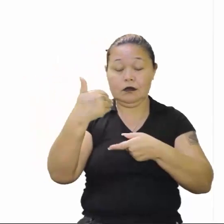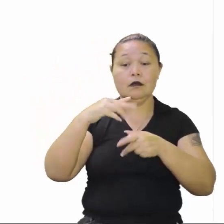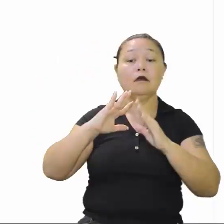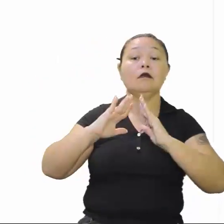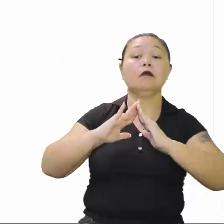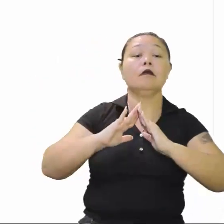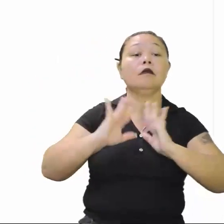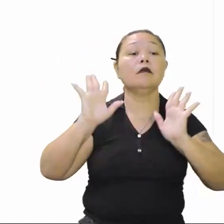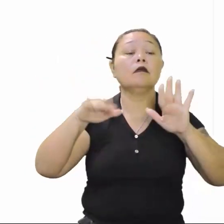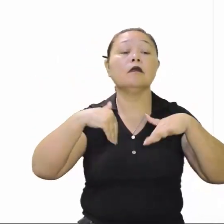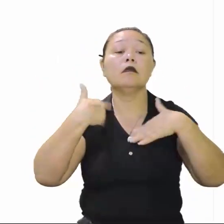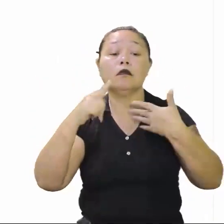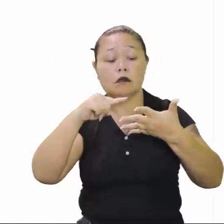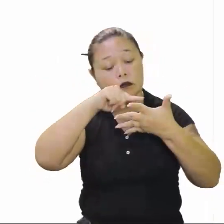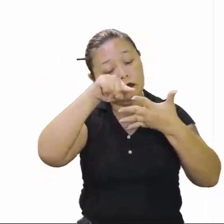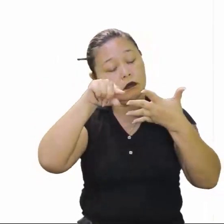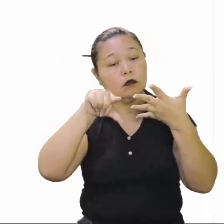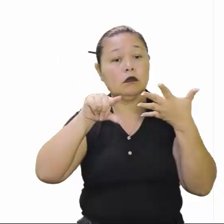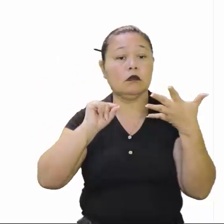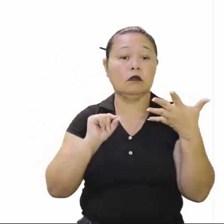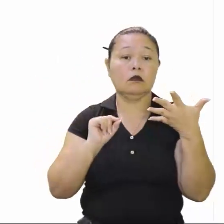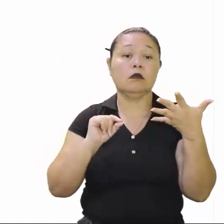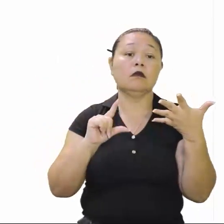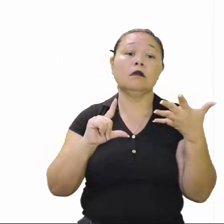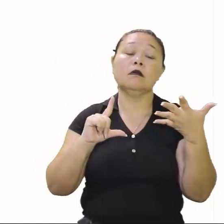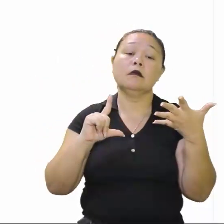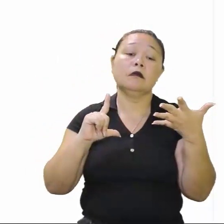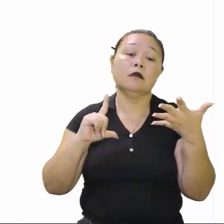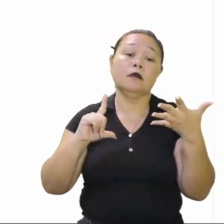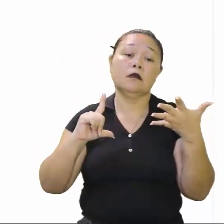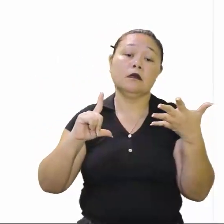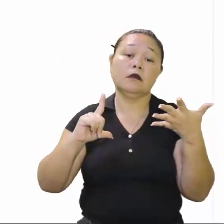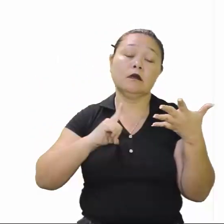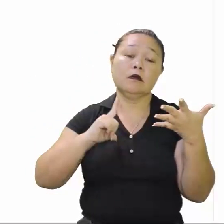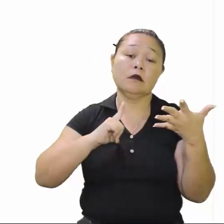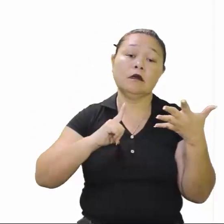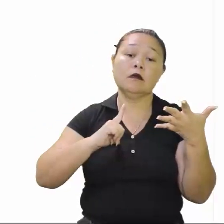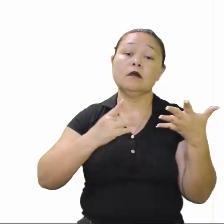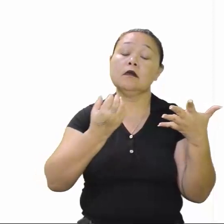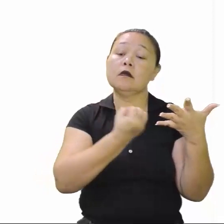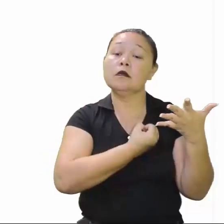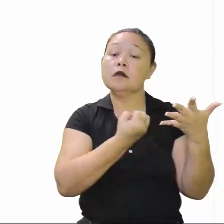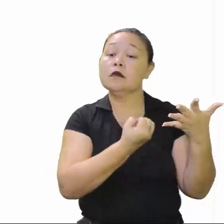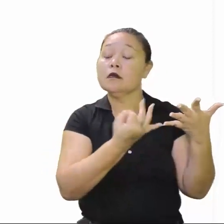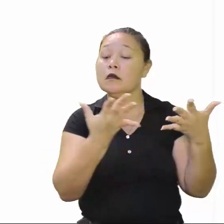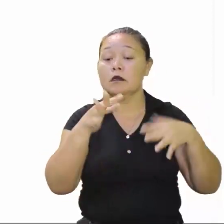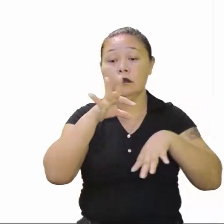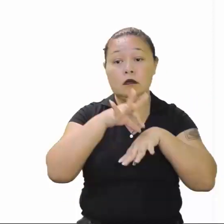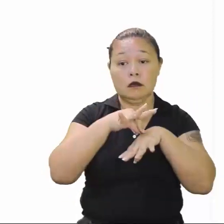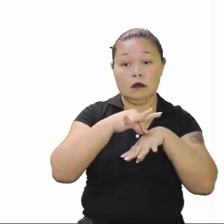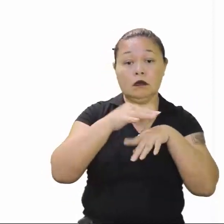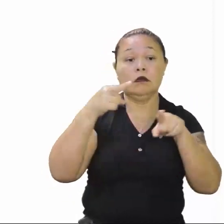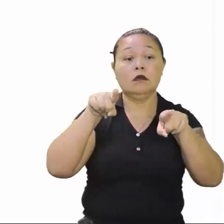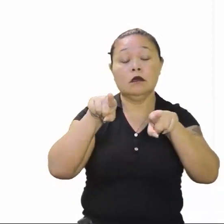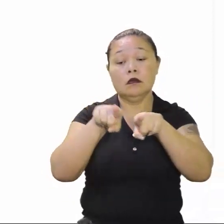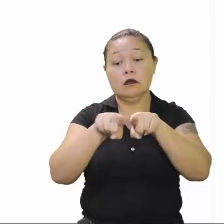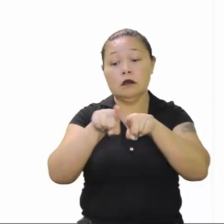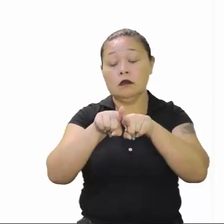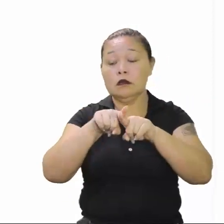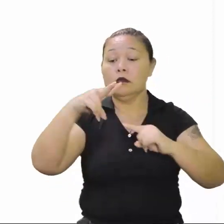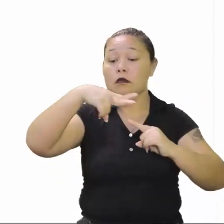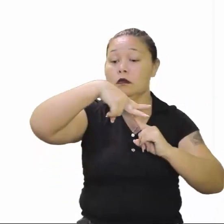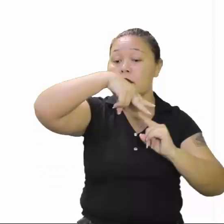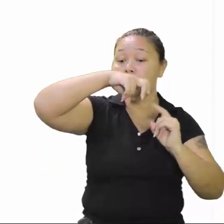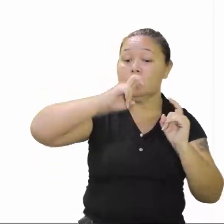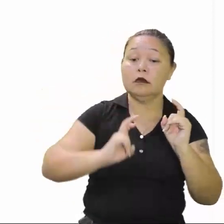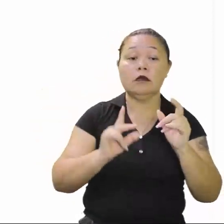Qual das alternativas a seguir possui o valor da quantidade de carne